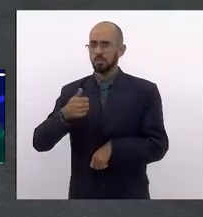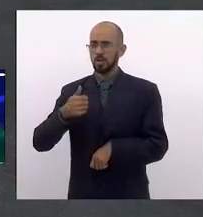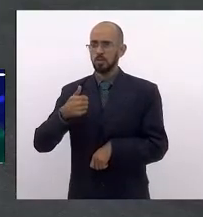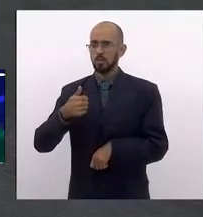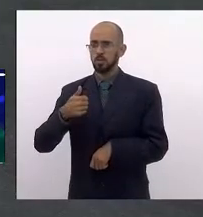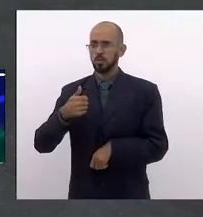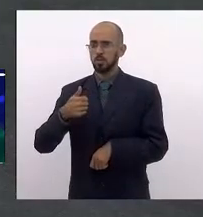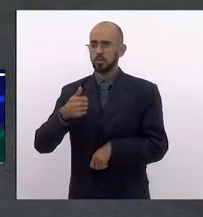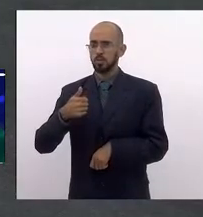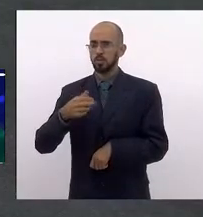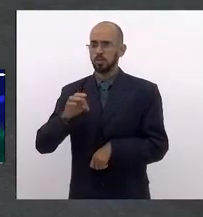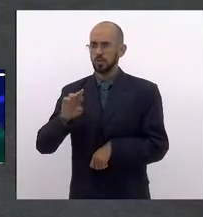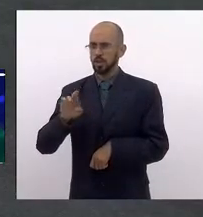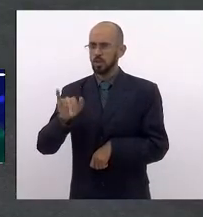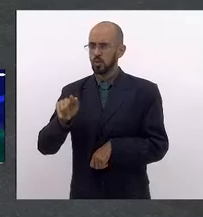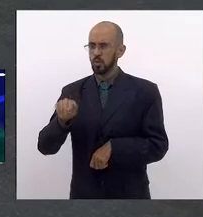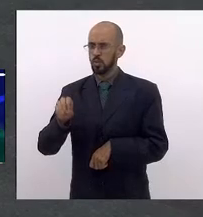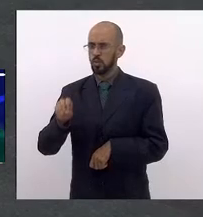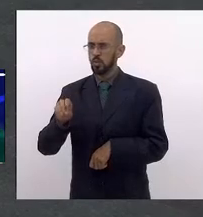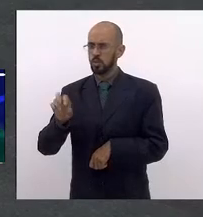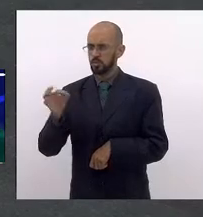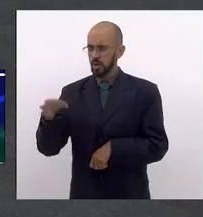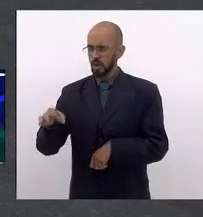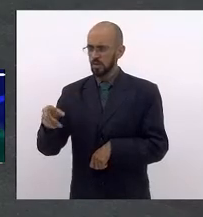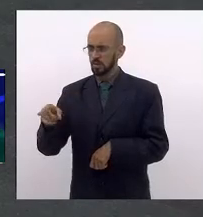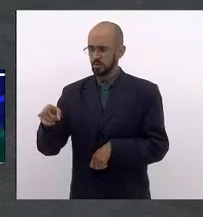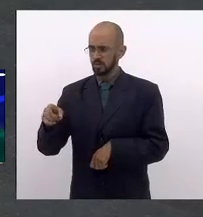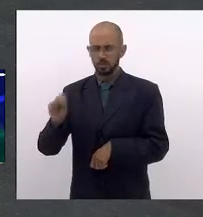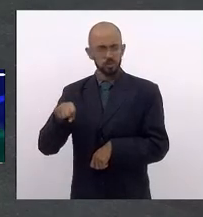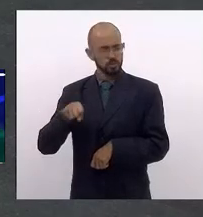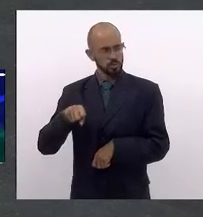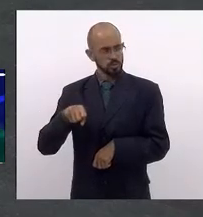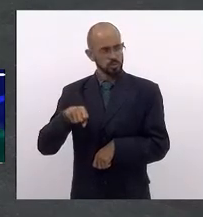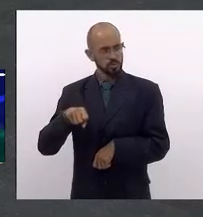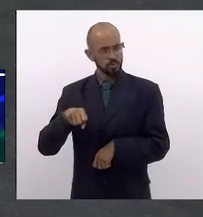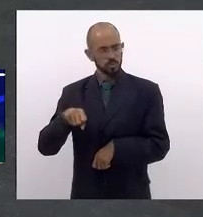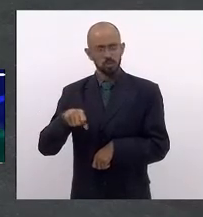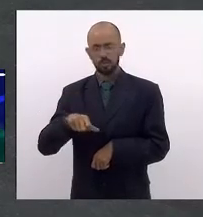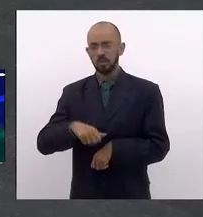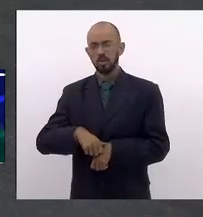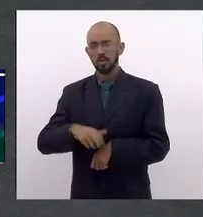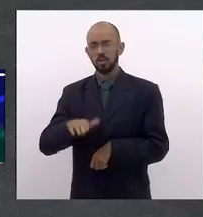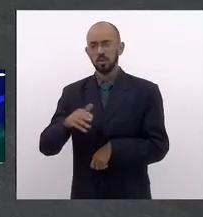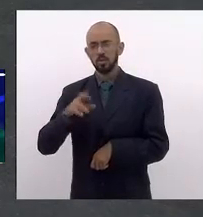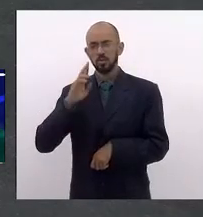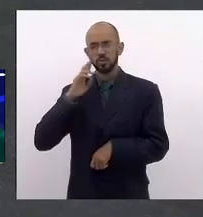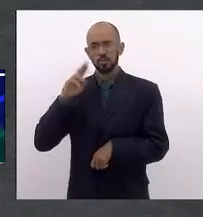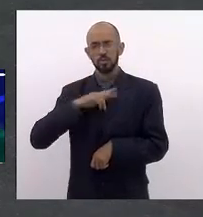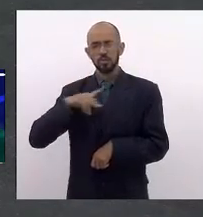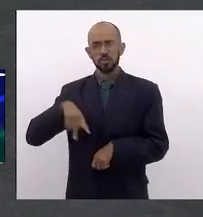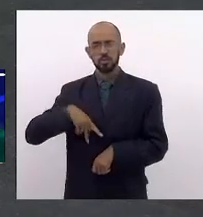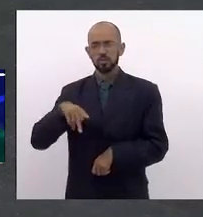trigo o trigo da tribo o seu presidente